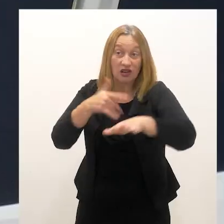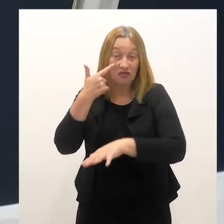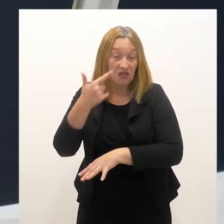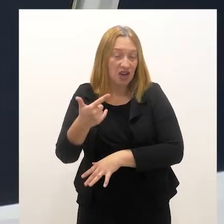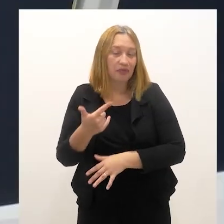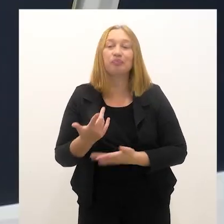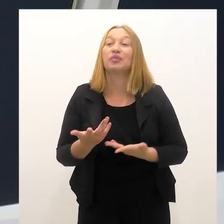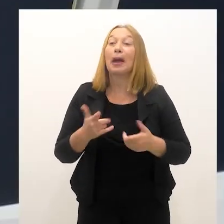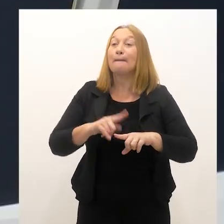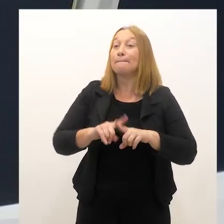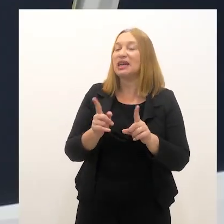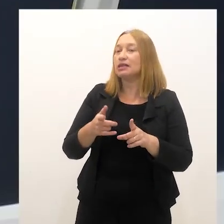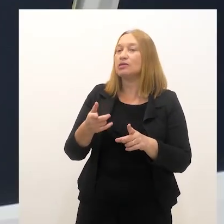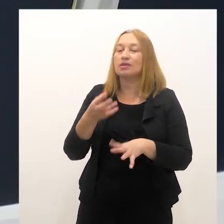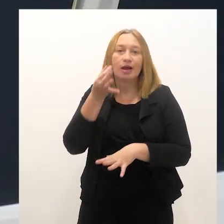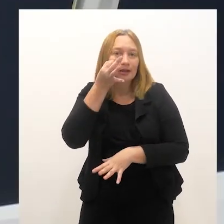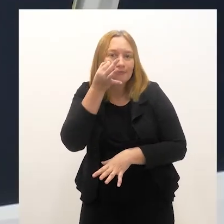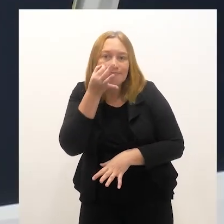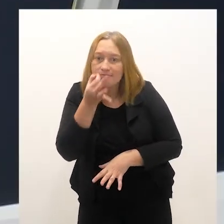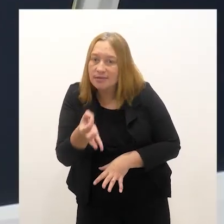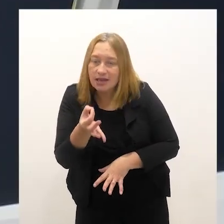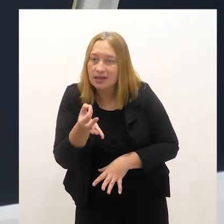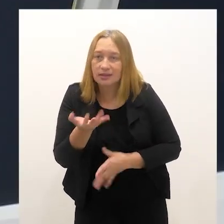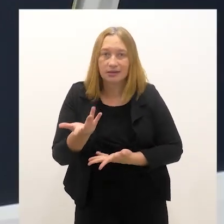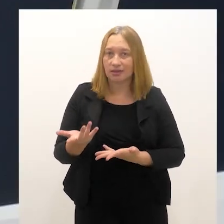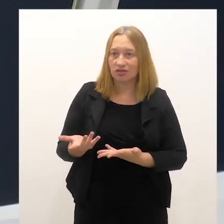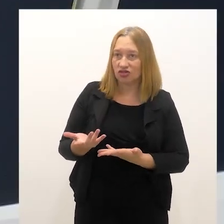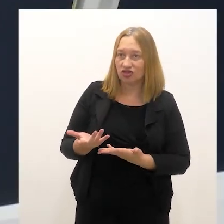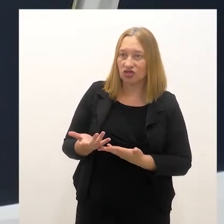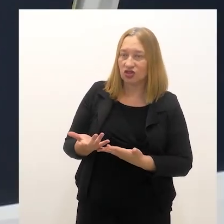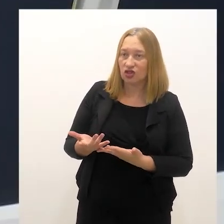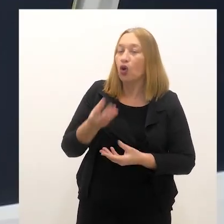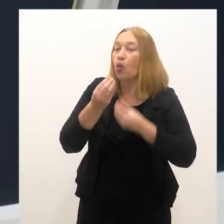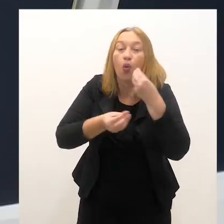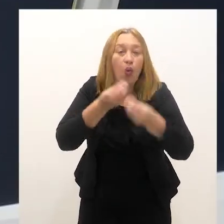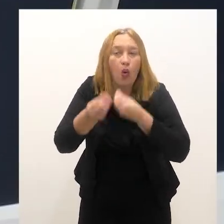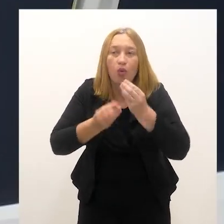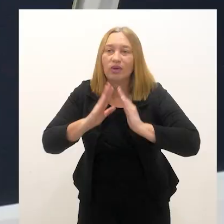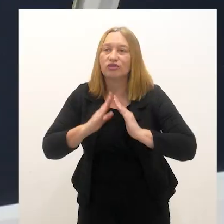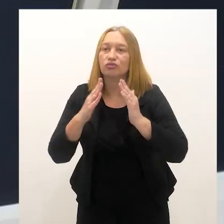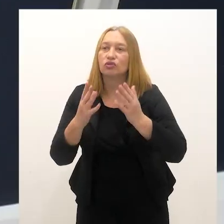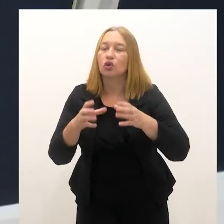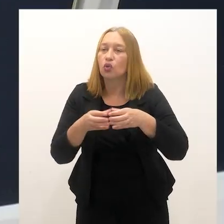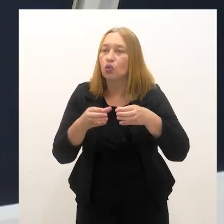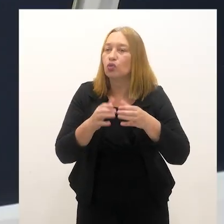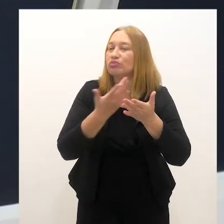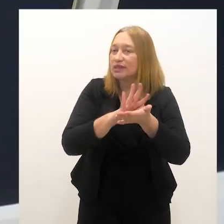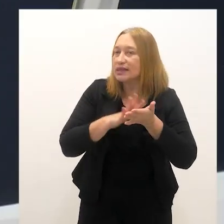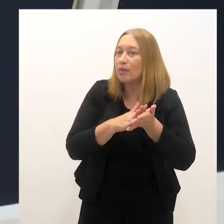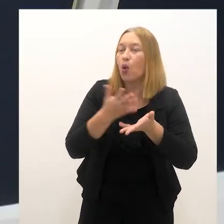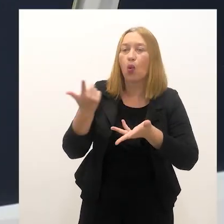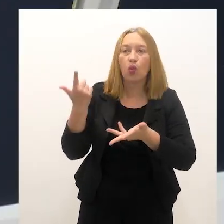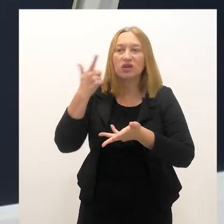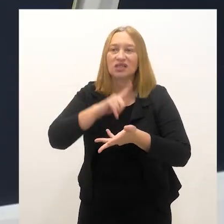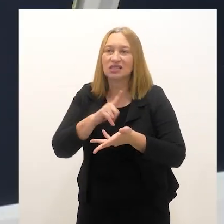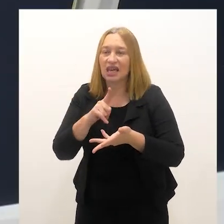como. Mas eu sempre achei interessantíssimo em como as escolas de samba